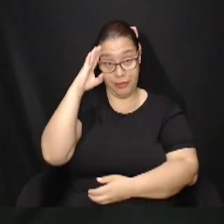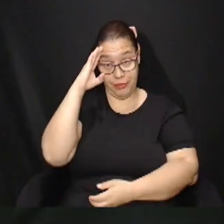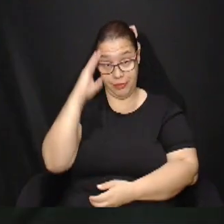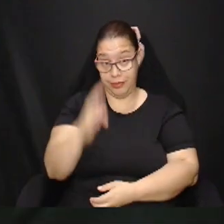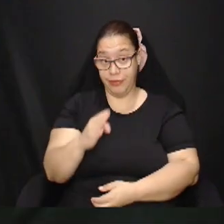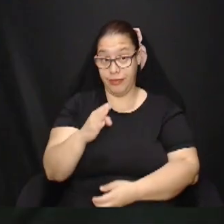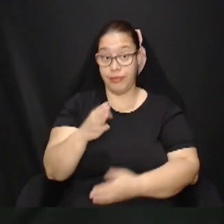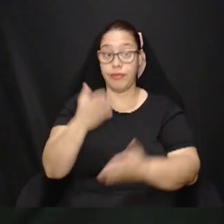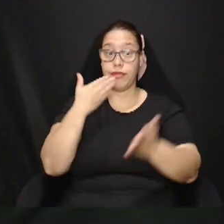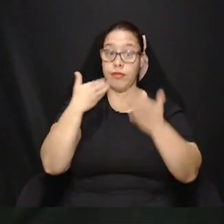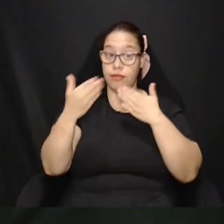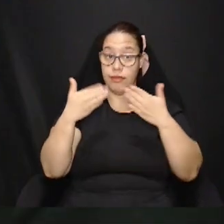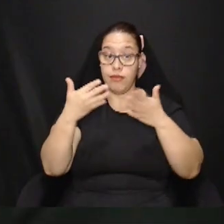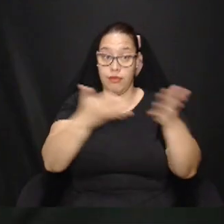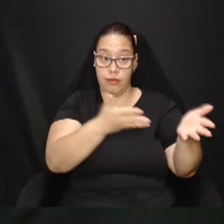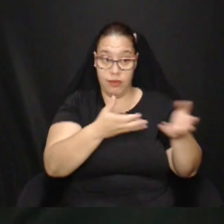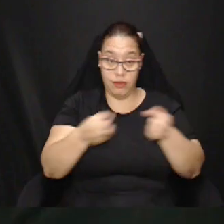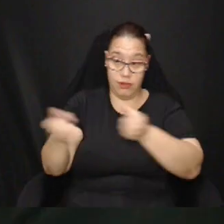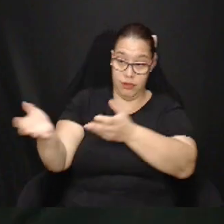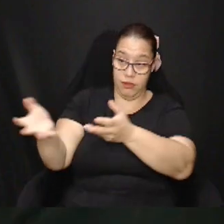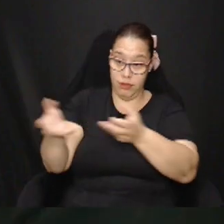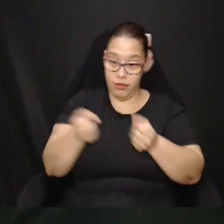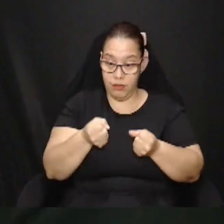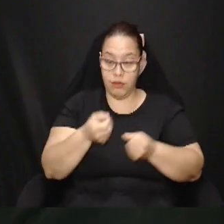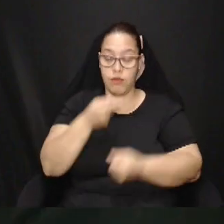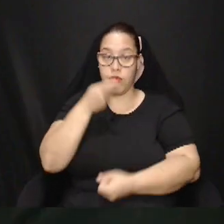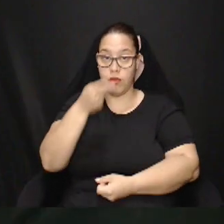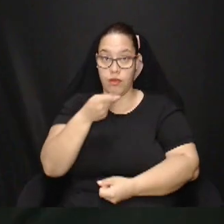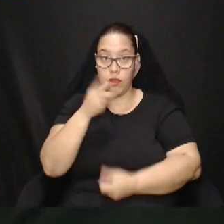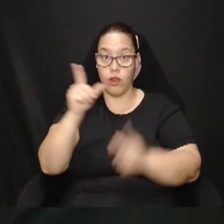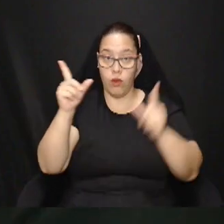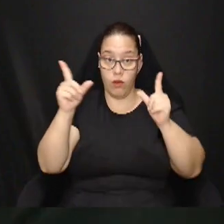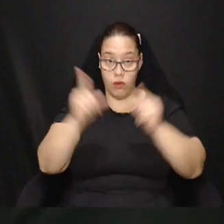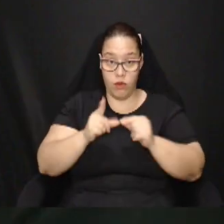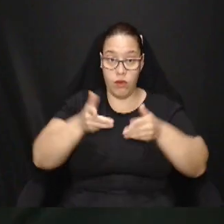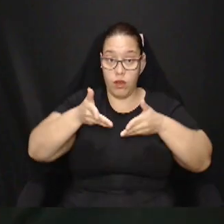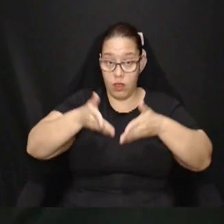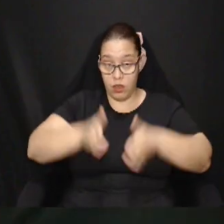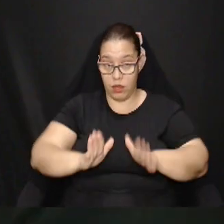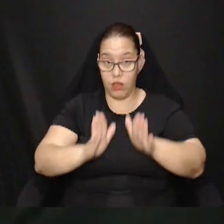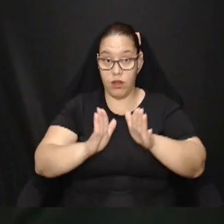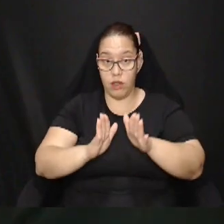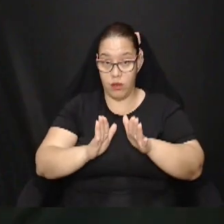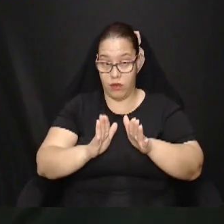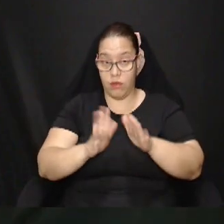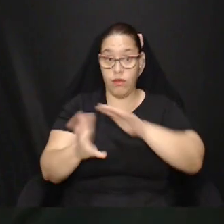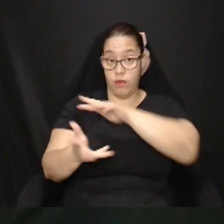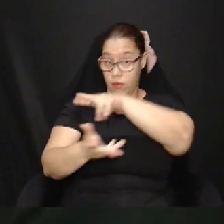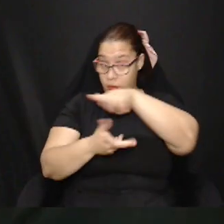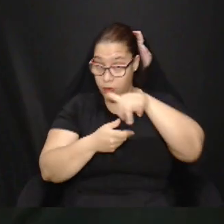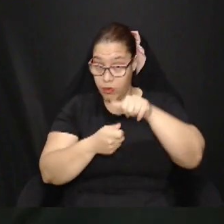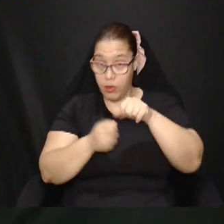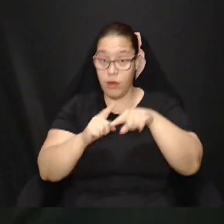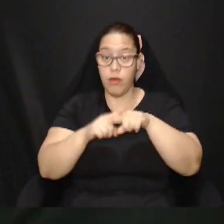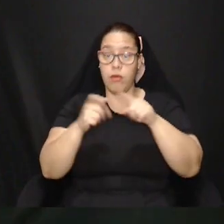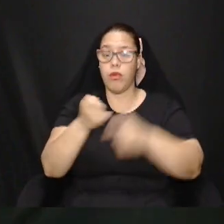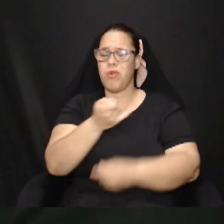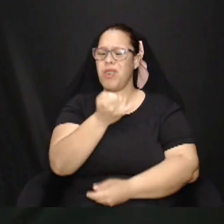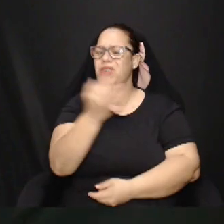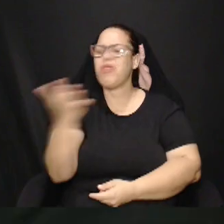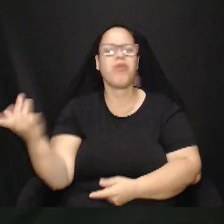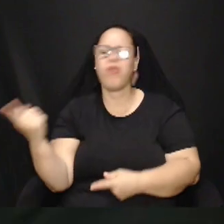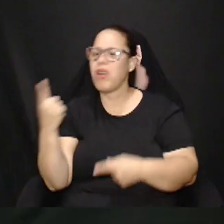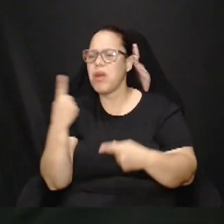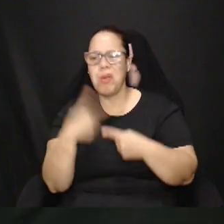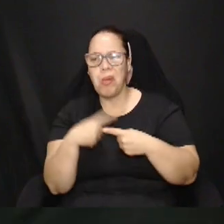nossos convidados, a gente vai falar da queda de natalidade, que é um fenômeno global, mas quais são as causas? Vamos falar de um assunto que